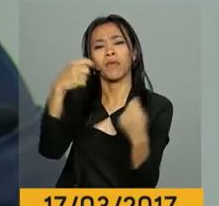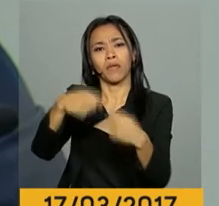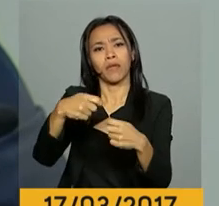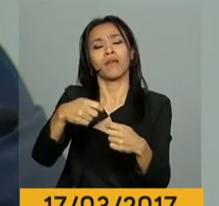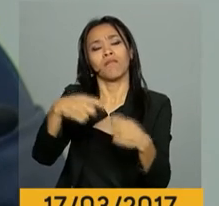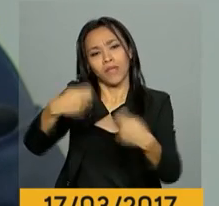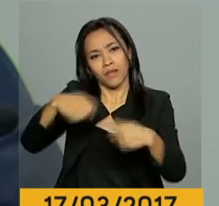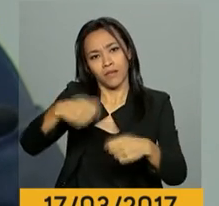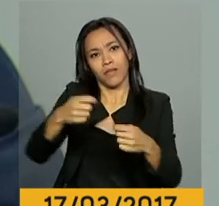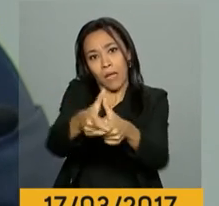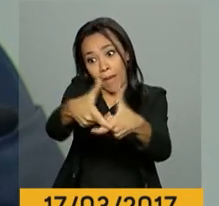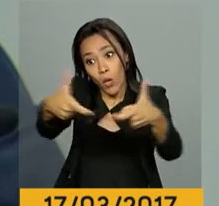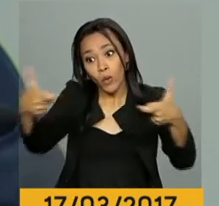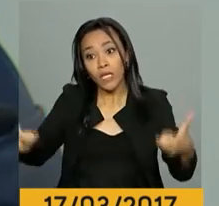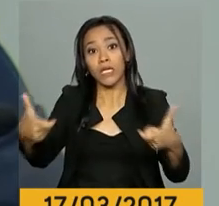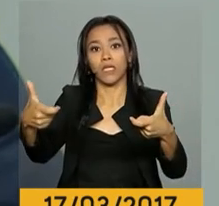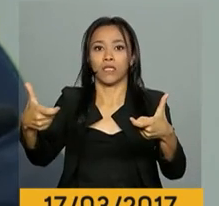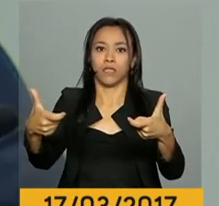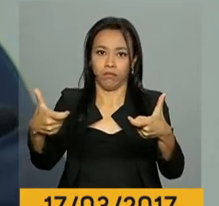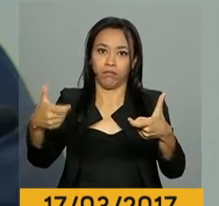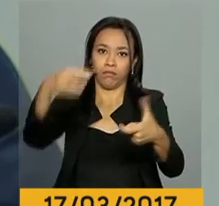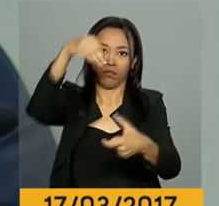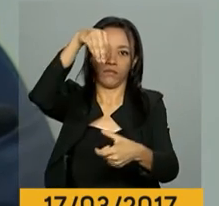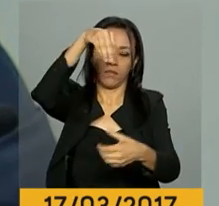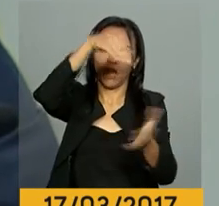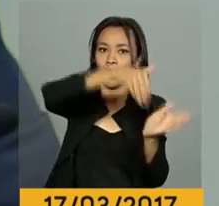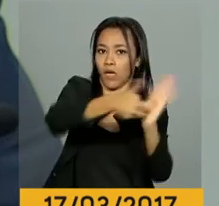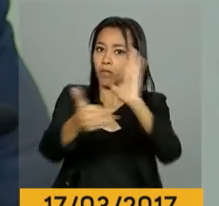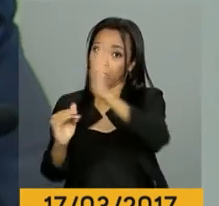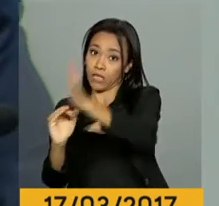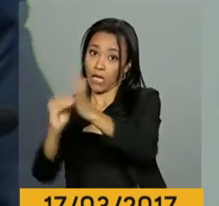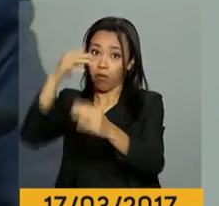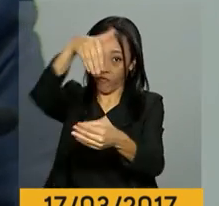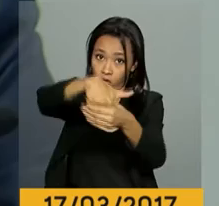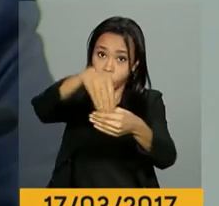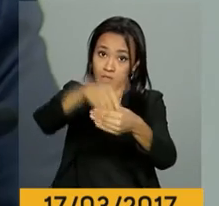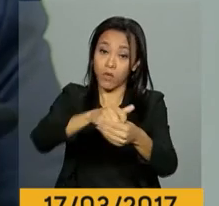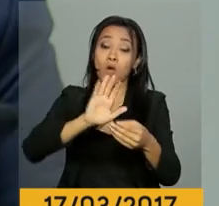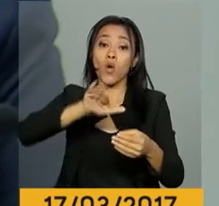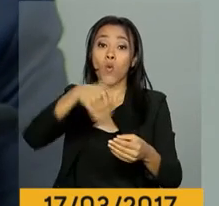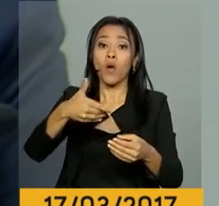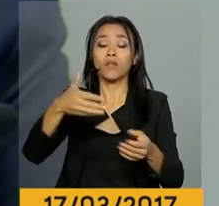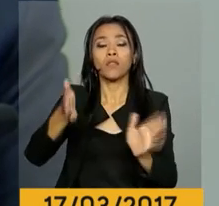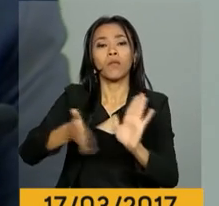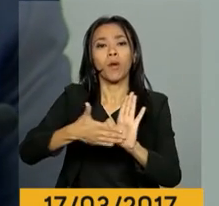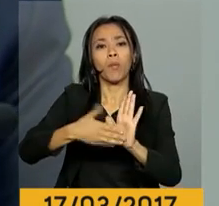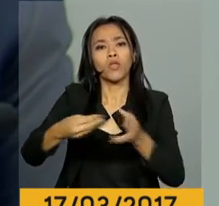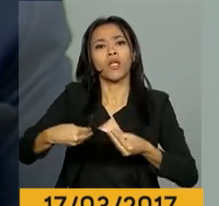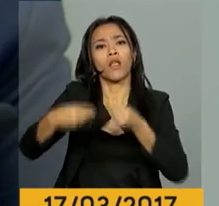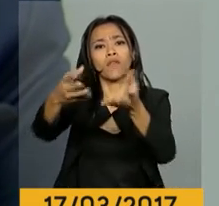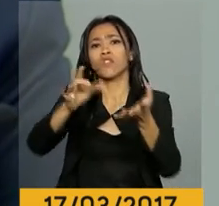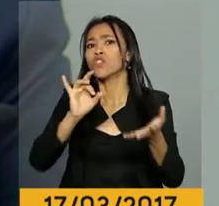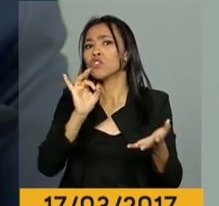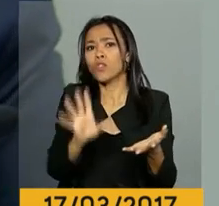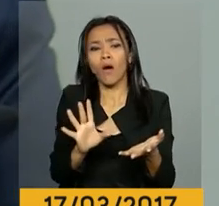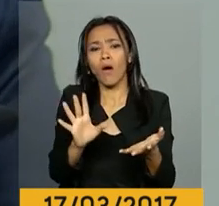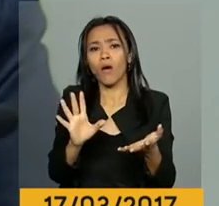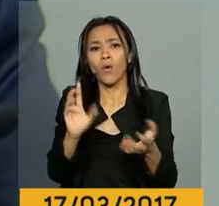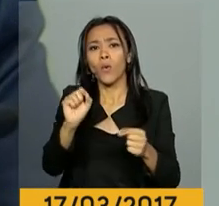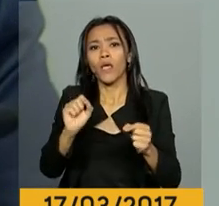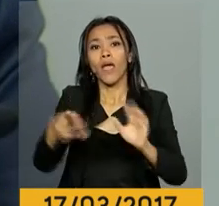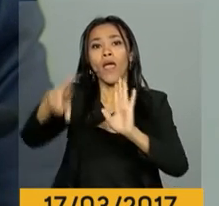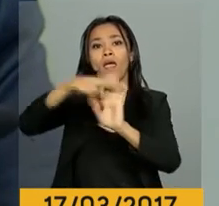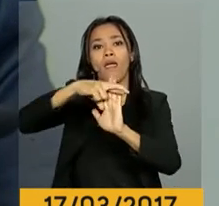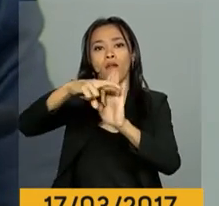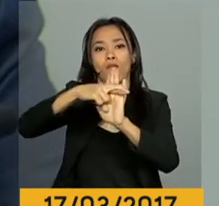simples, né? Na Câmara e no Senado, quando mandamos esta proposta para lá já acordada, nós estamos fazendo apenas a